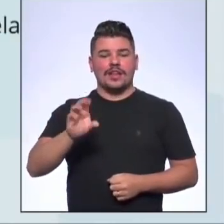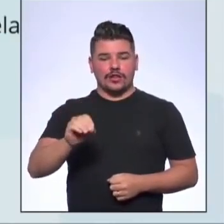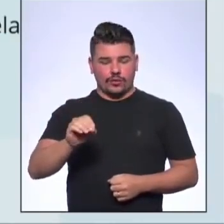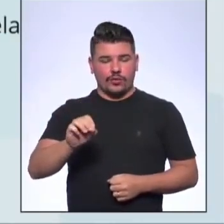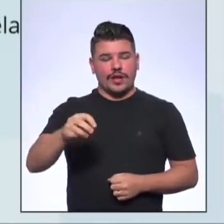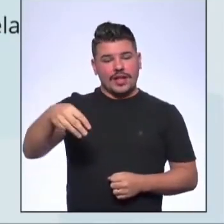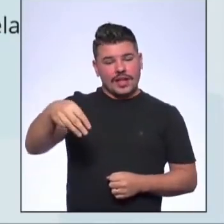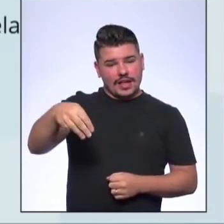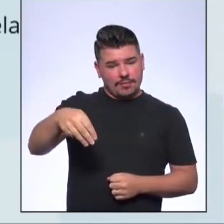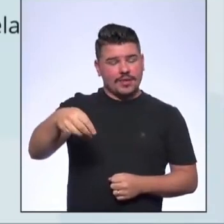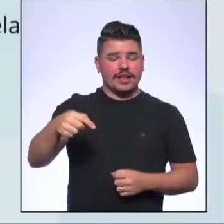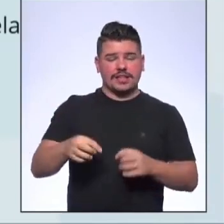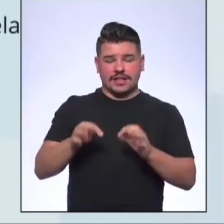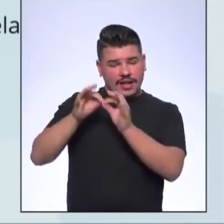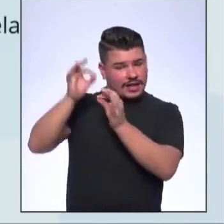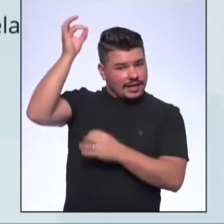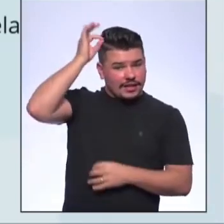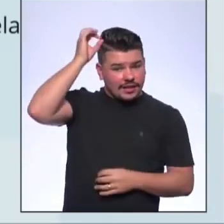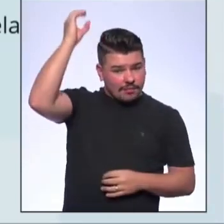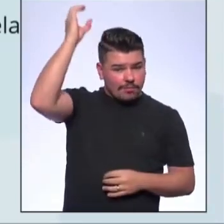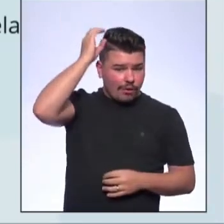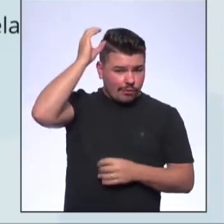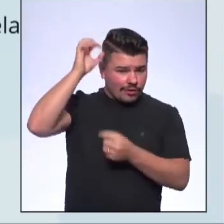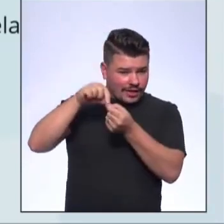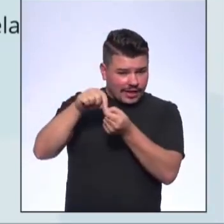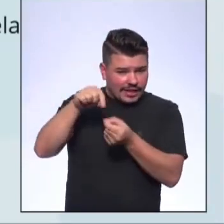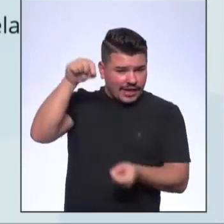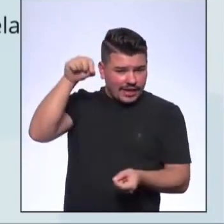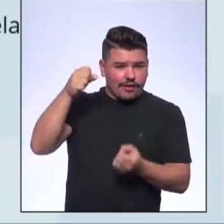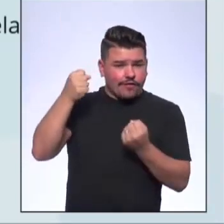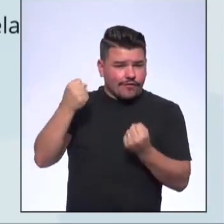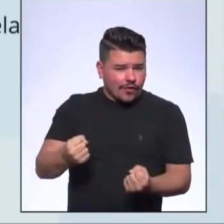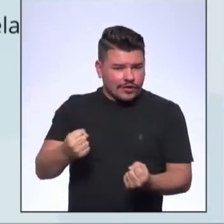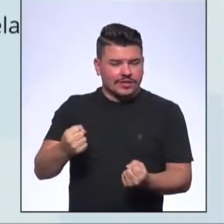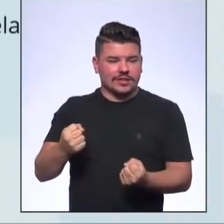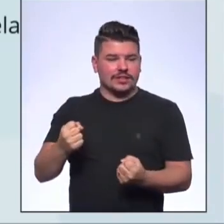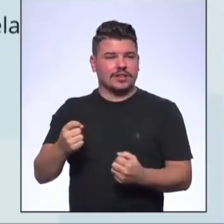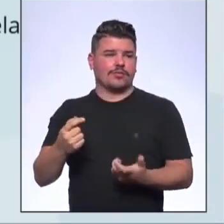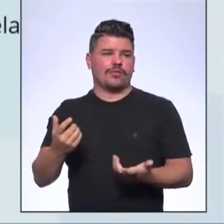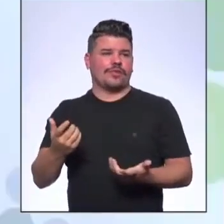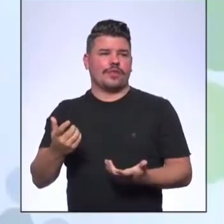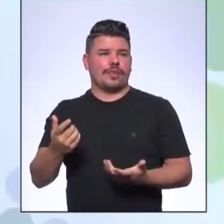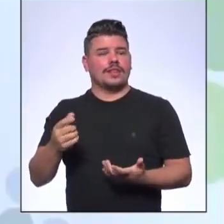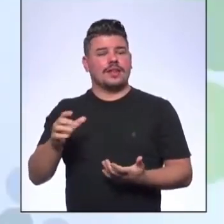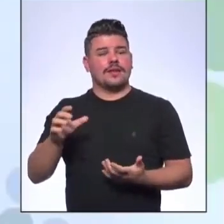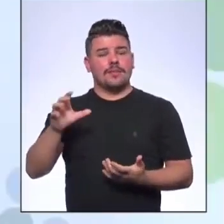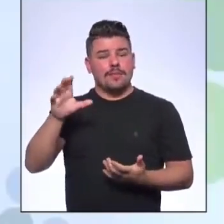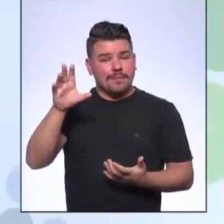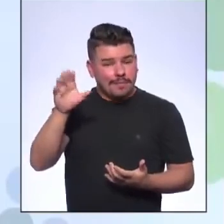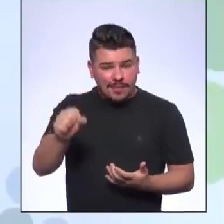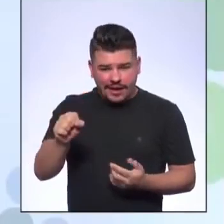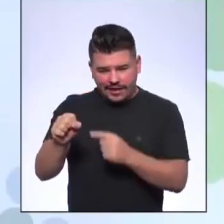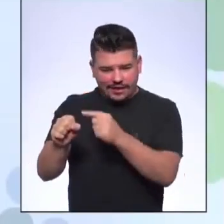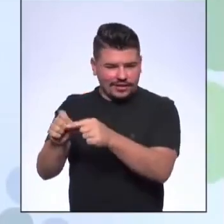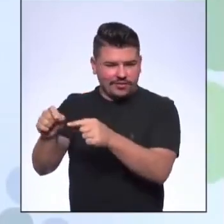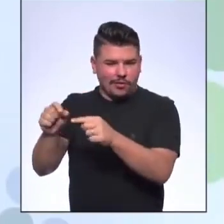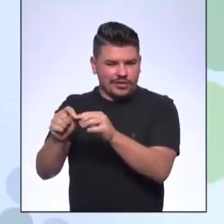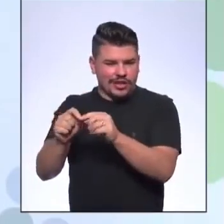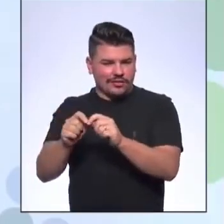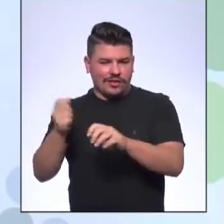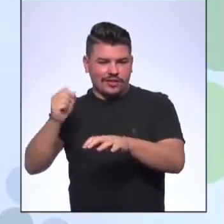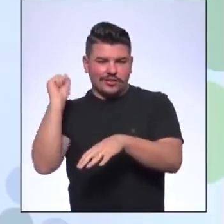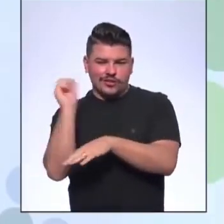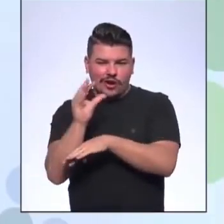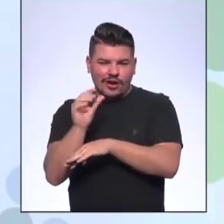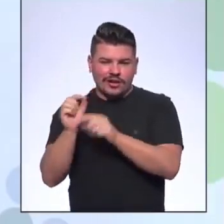quanto que esse objeto se locomoveu ali quando se aplicou aquela força. Então, se eu pegar a força lá, aquela força, e multiplicar pelo deslocamento do objeto ali,